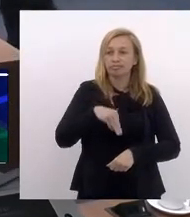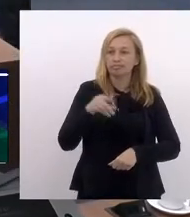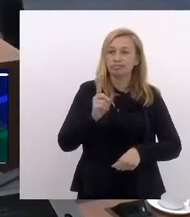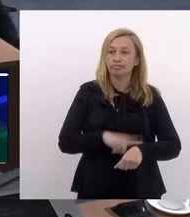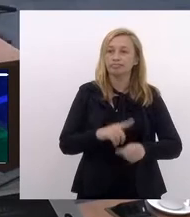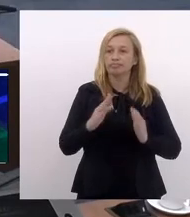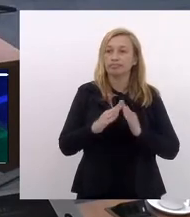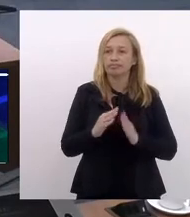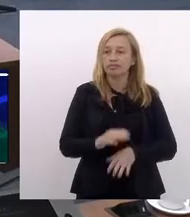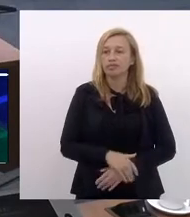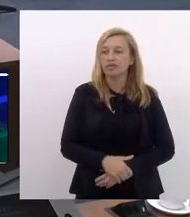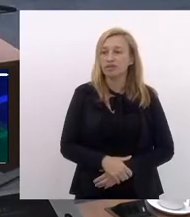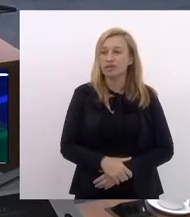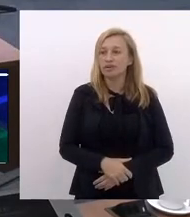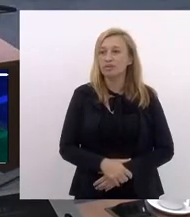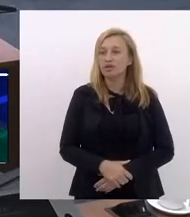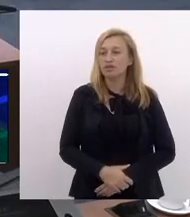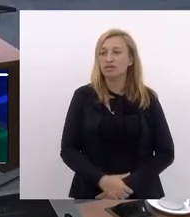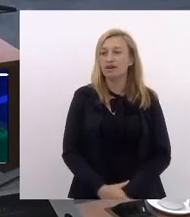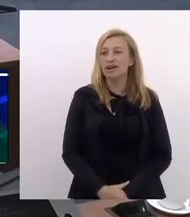tempo regimental.